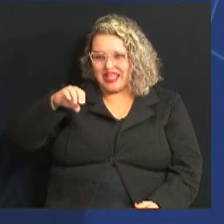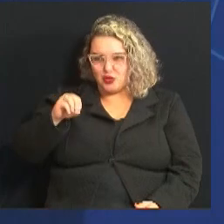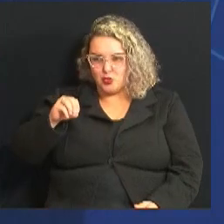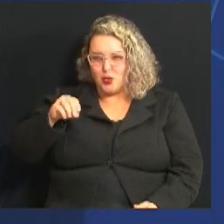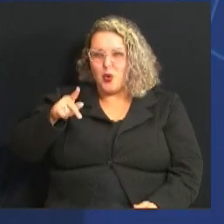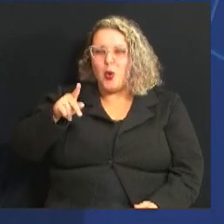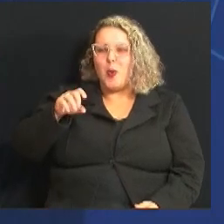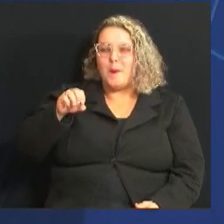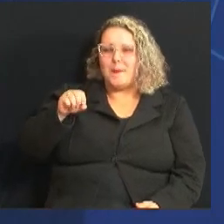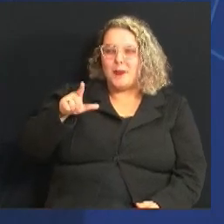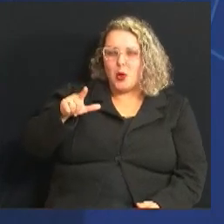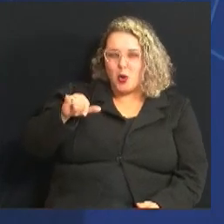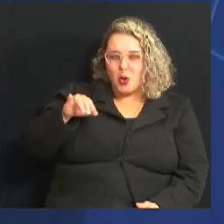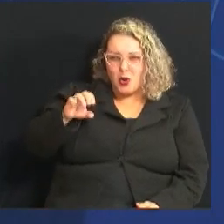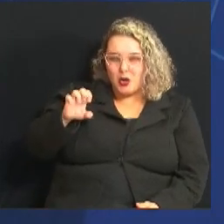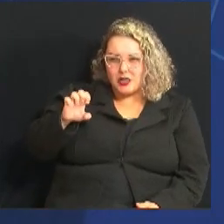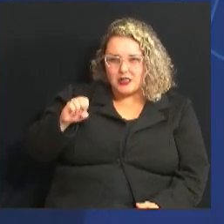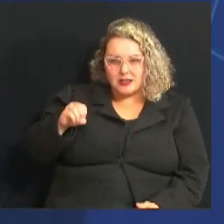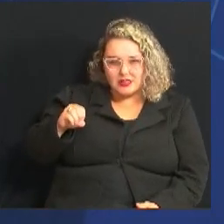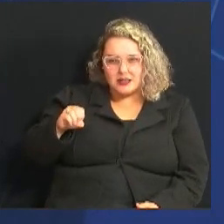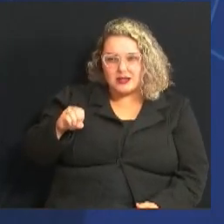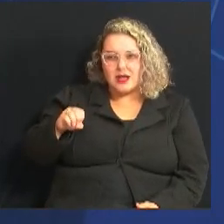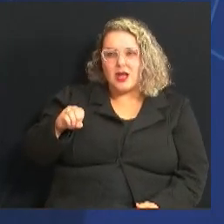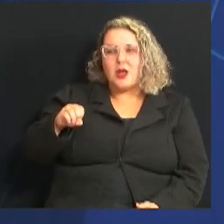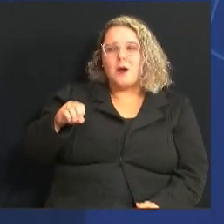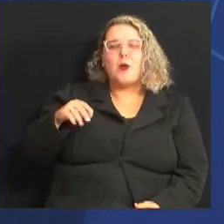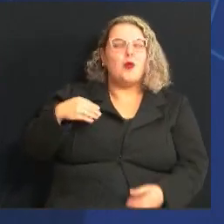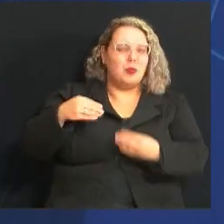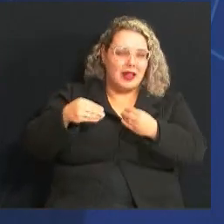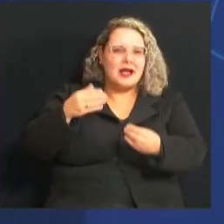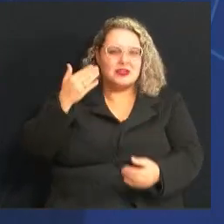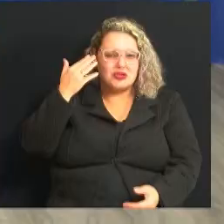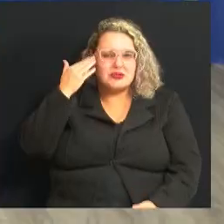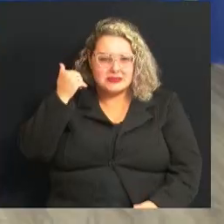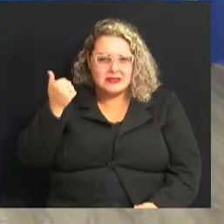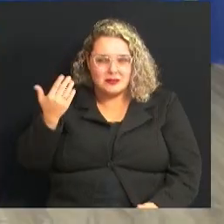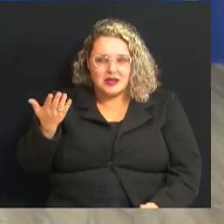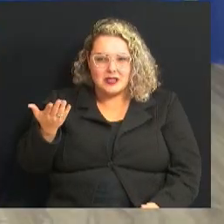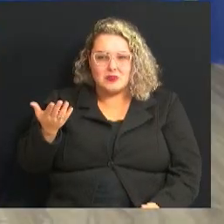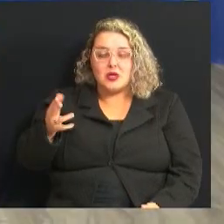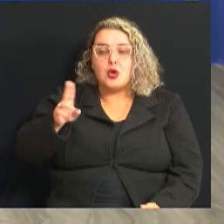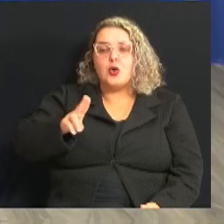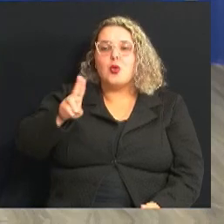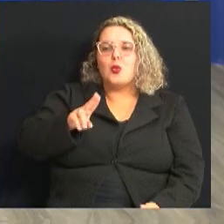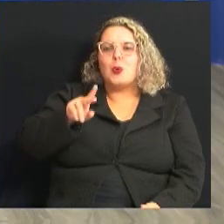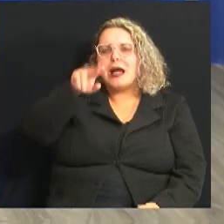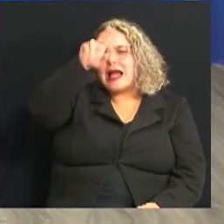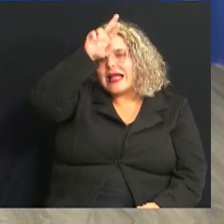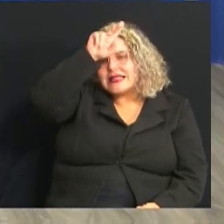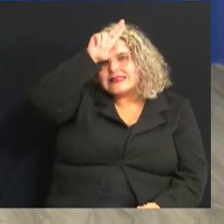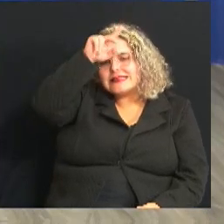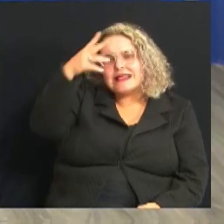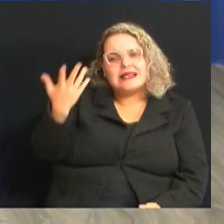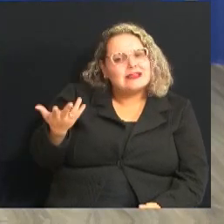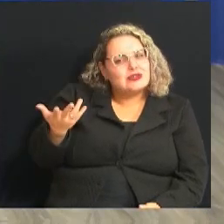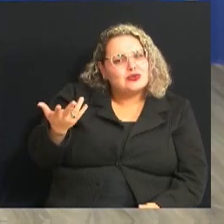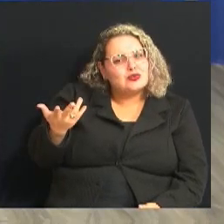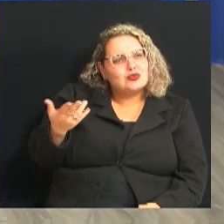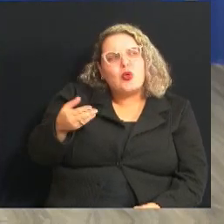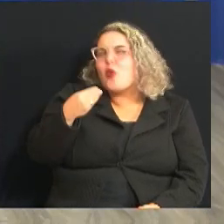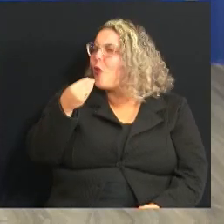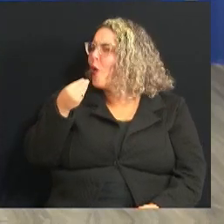Esse é o nome desse plástico comum que a gente mais conhece. Isso utilizando insetos. Como é que seria isso,